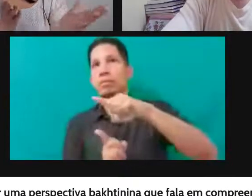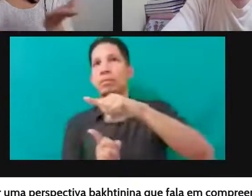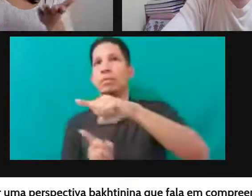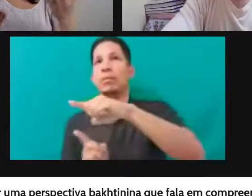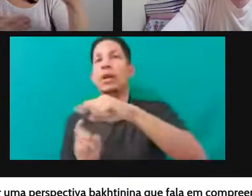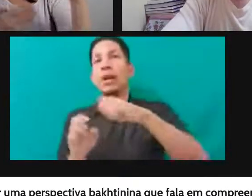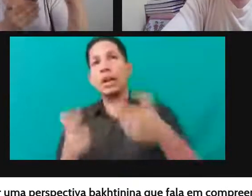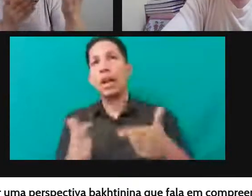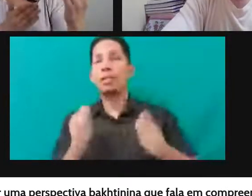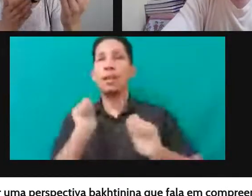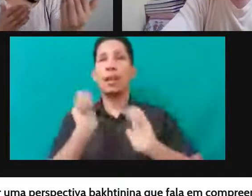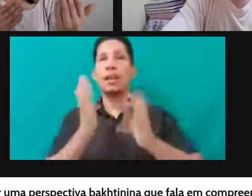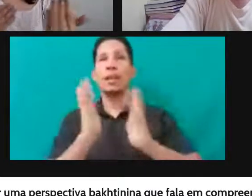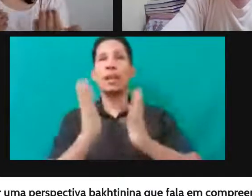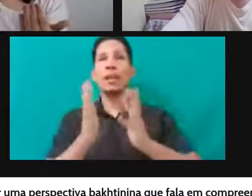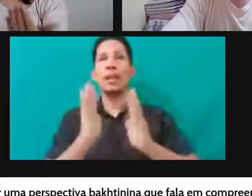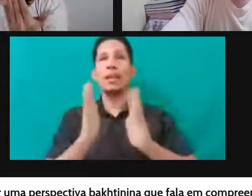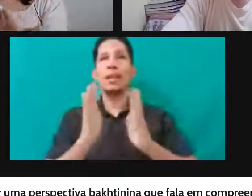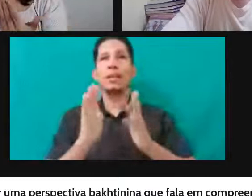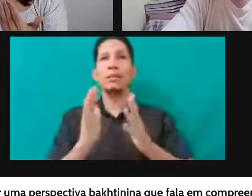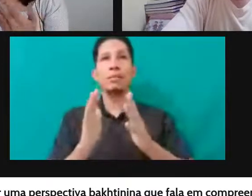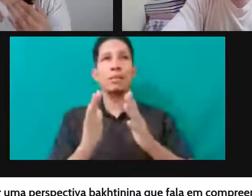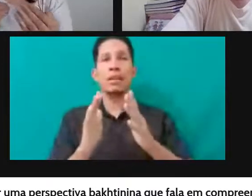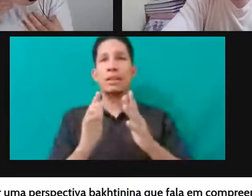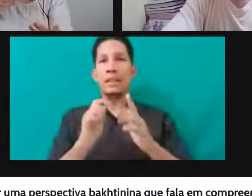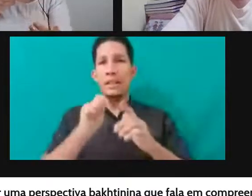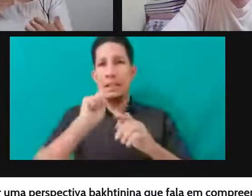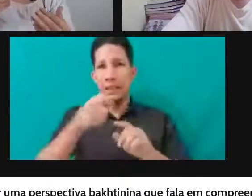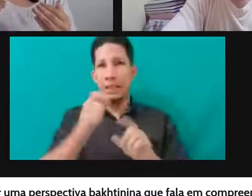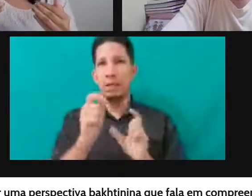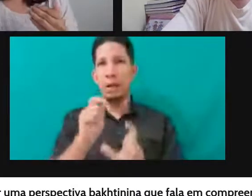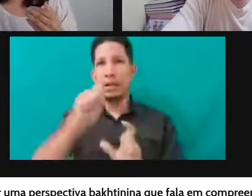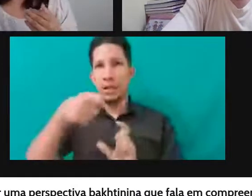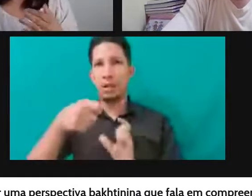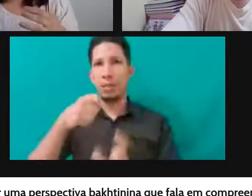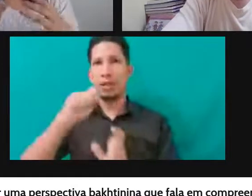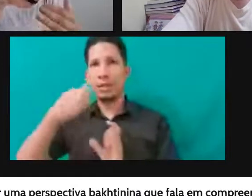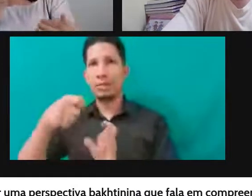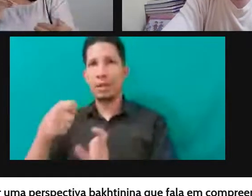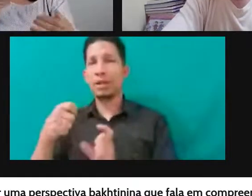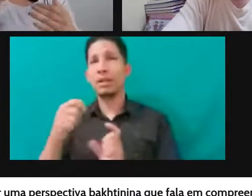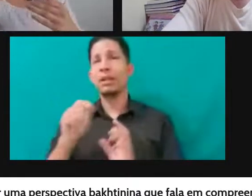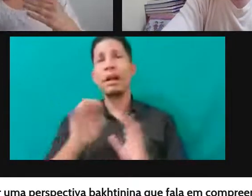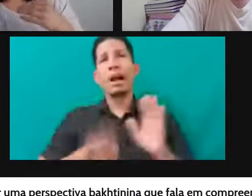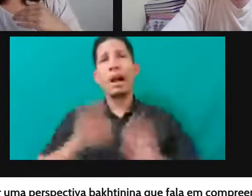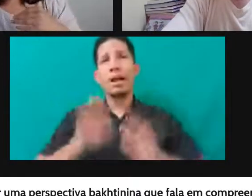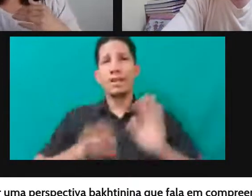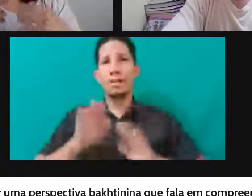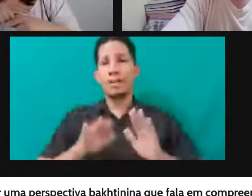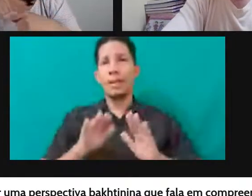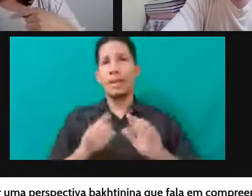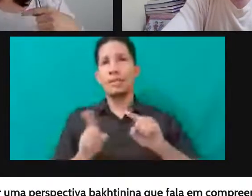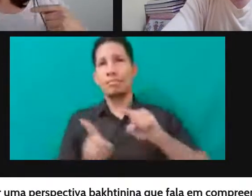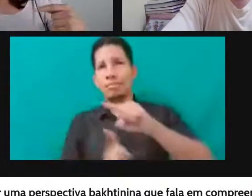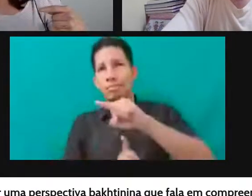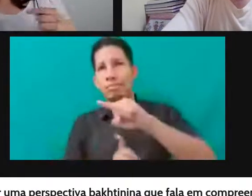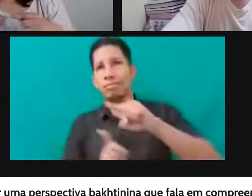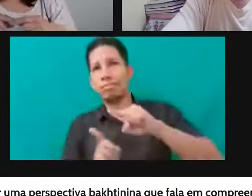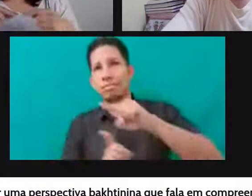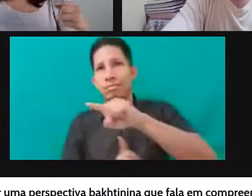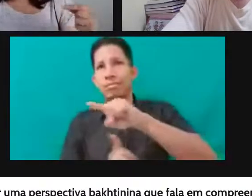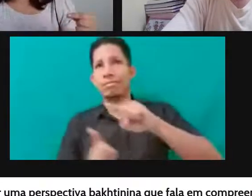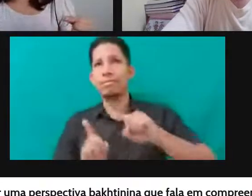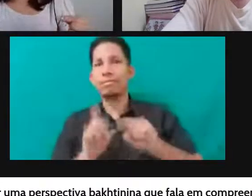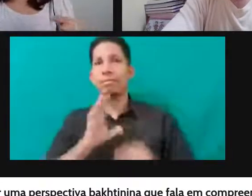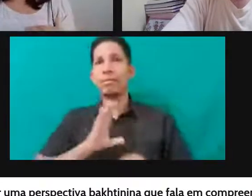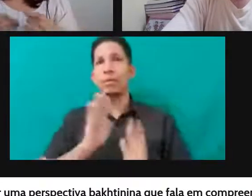sinais a gente não tem uma correspondência de sinais-palavras, então em algum momento a gente fica um pouco mais atrasado o texto no português, porque